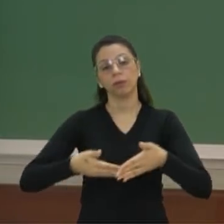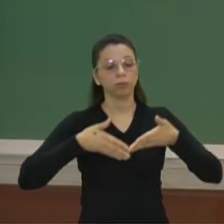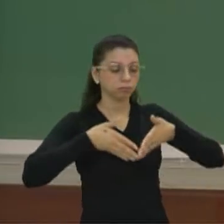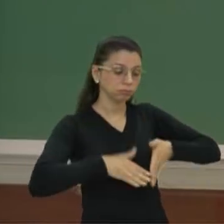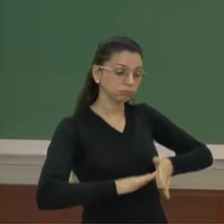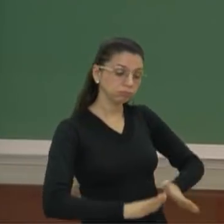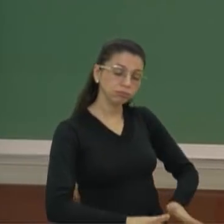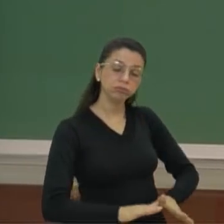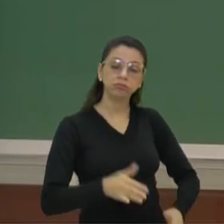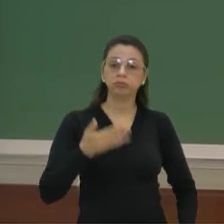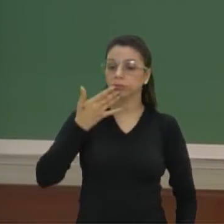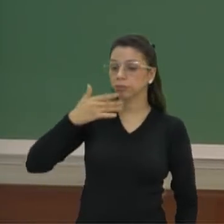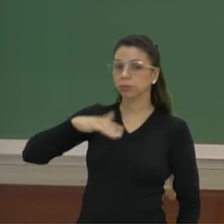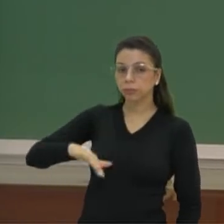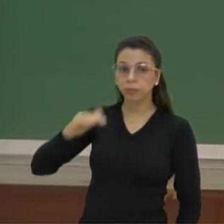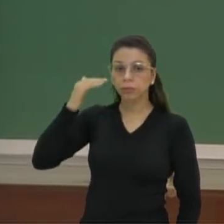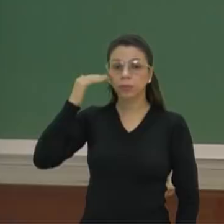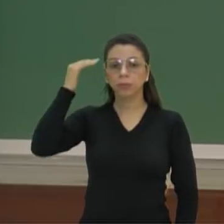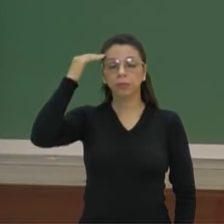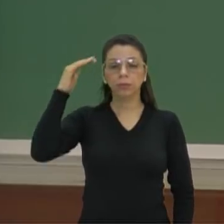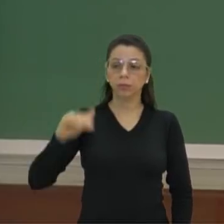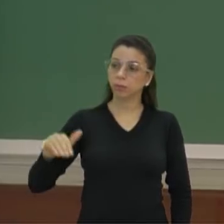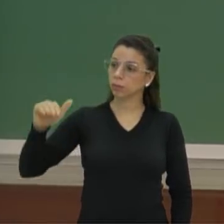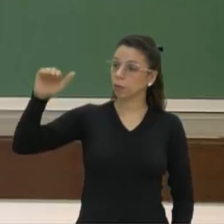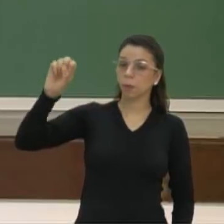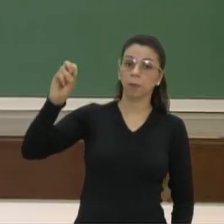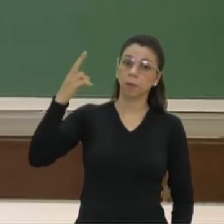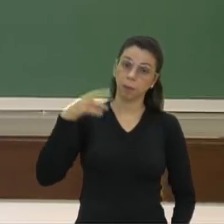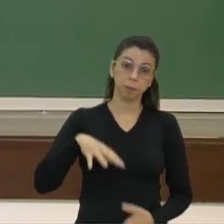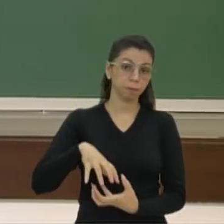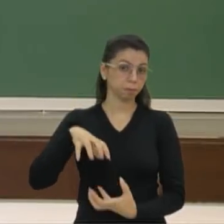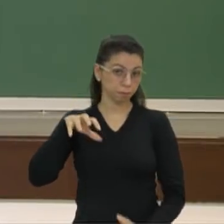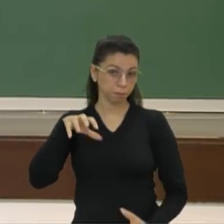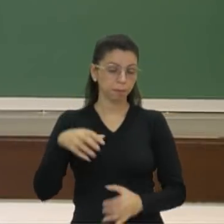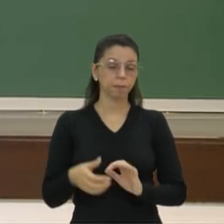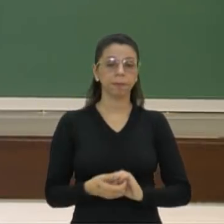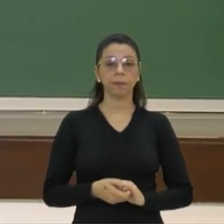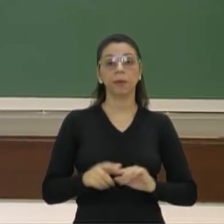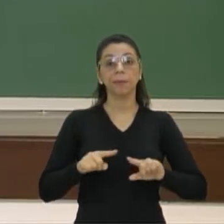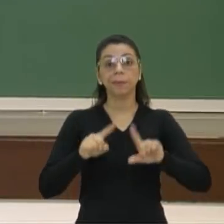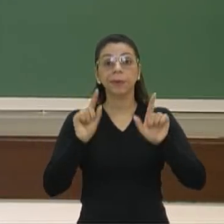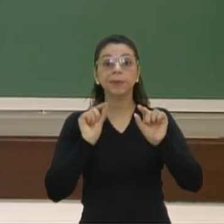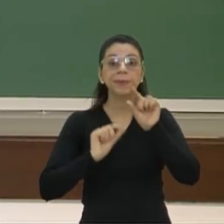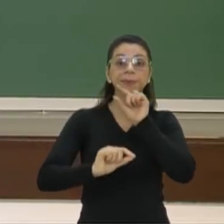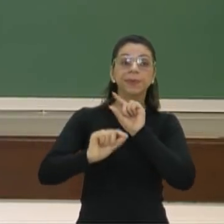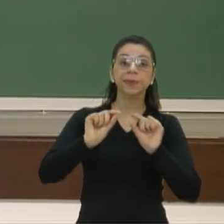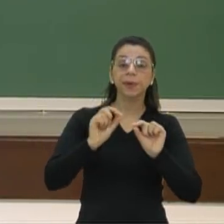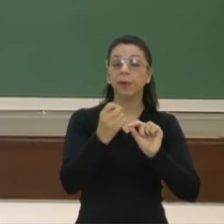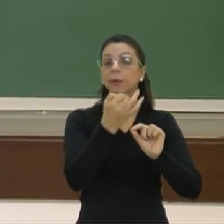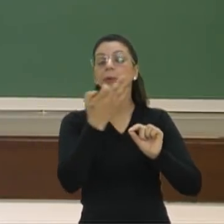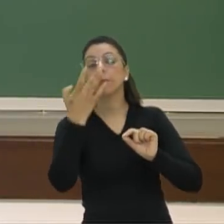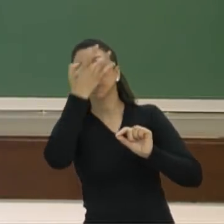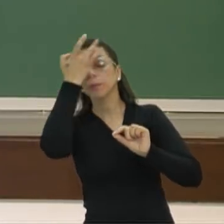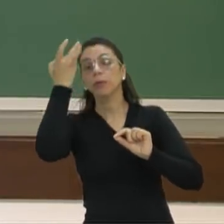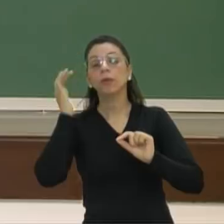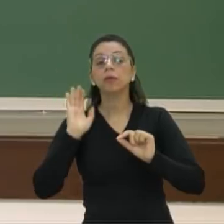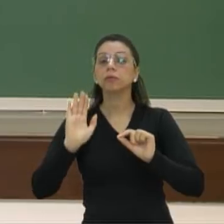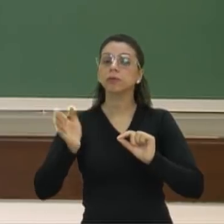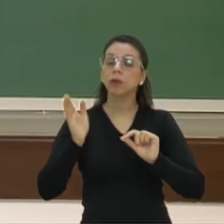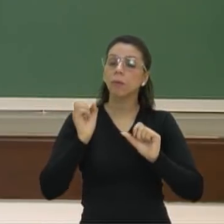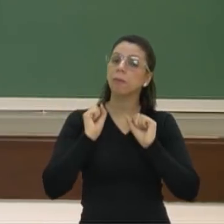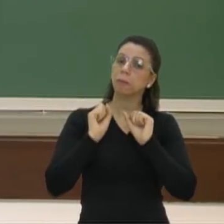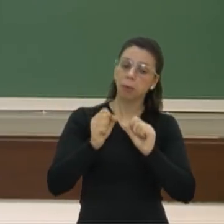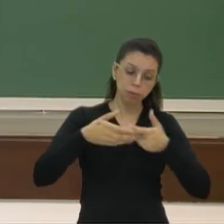criança, adolescente, adulto ou idoso. Porém, em algumas pessoas, ela já